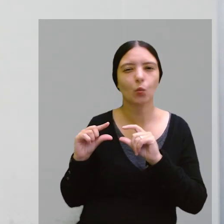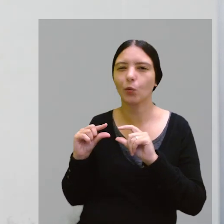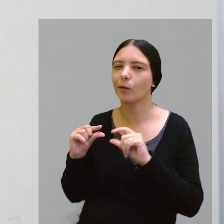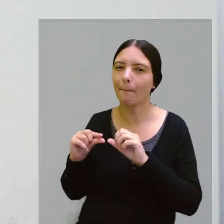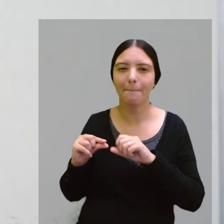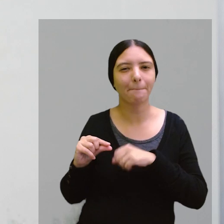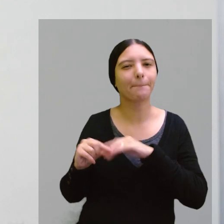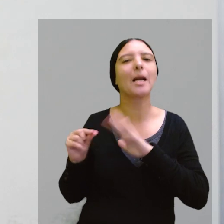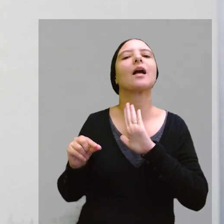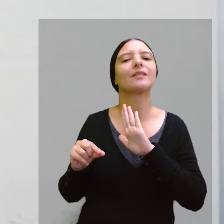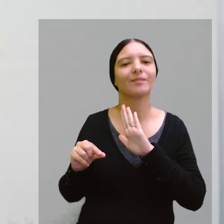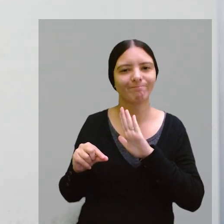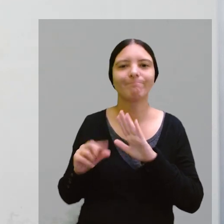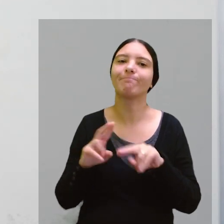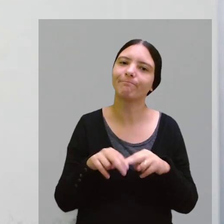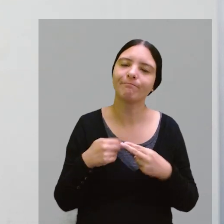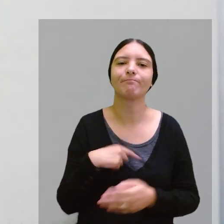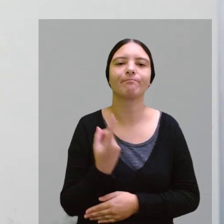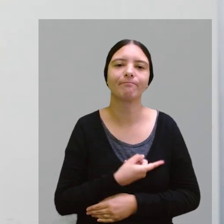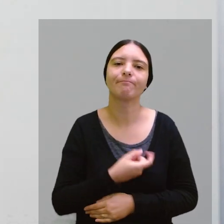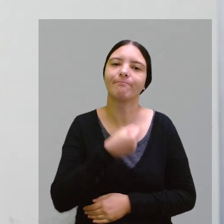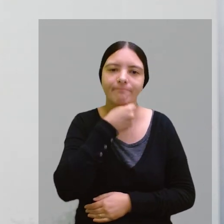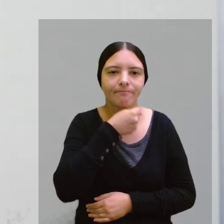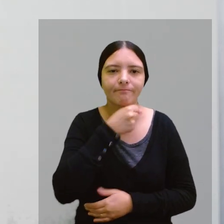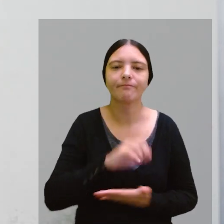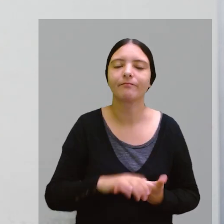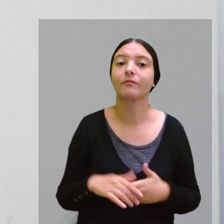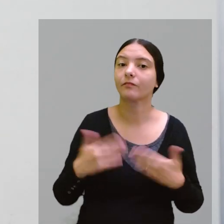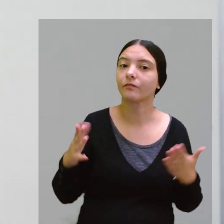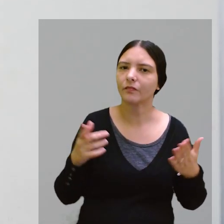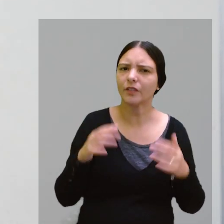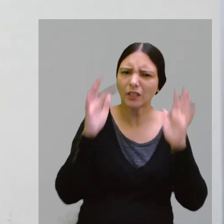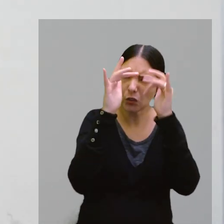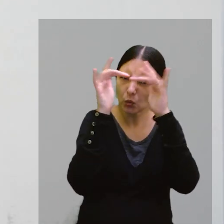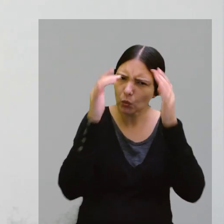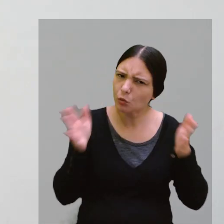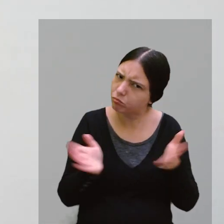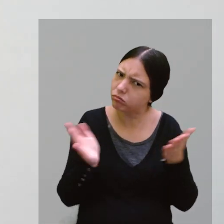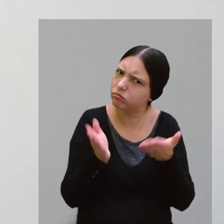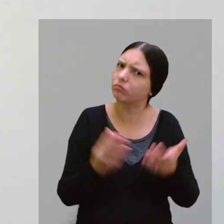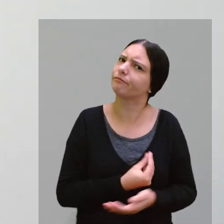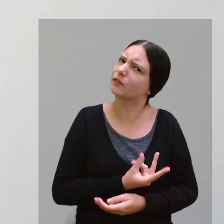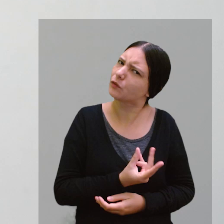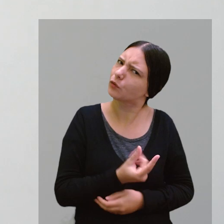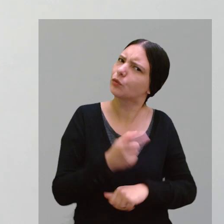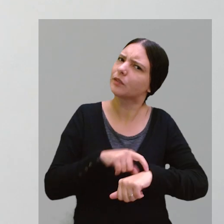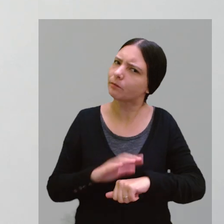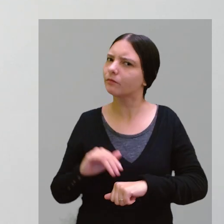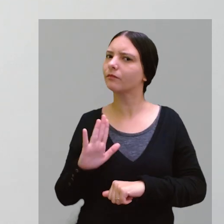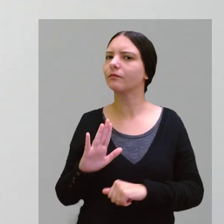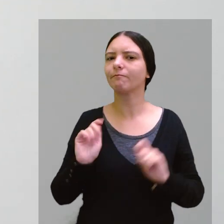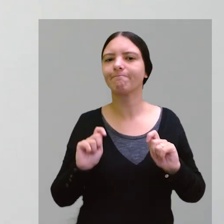maior. Por isso que a gente envelhece. Então vocês têm que incentivar esses neurônios a ficar vivos o mais tempo